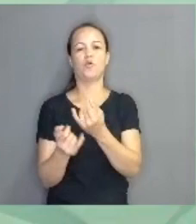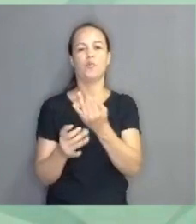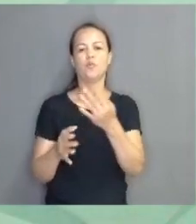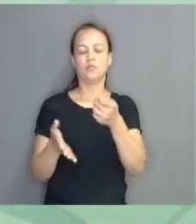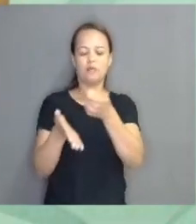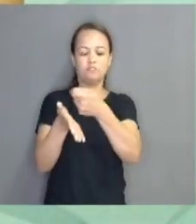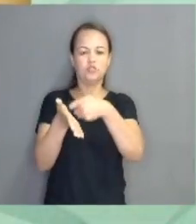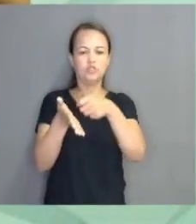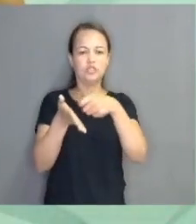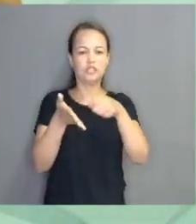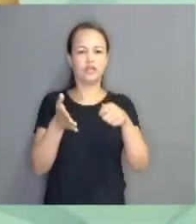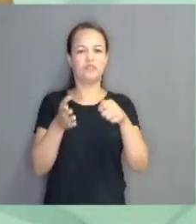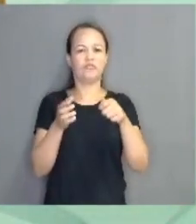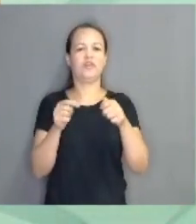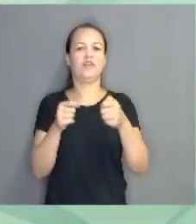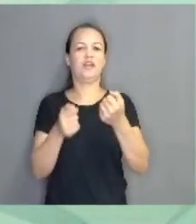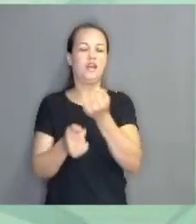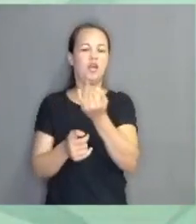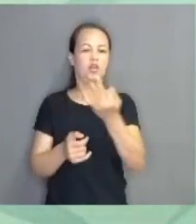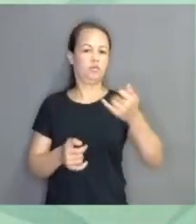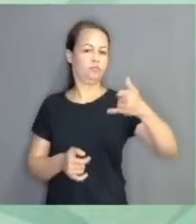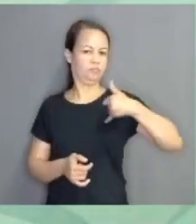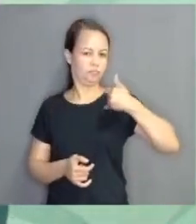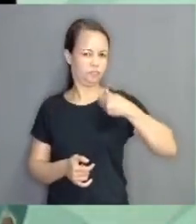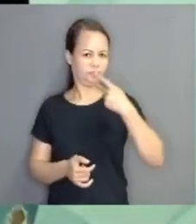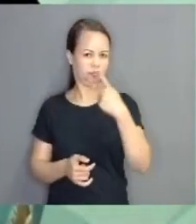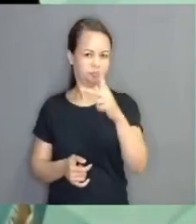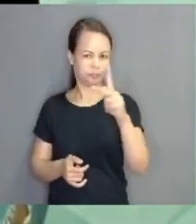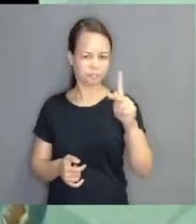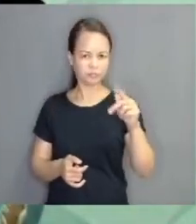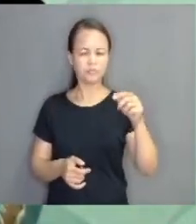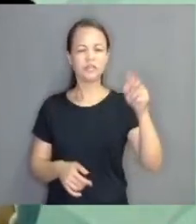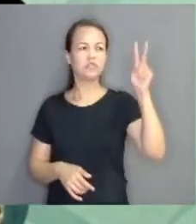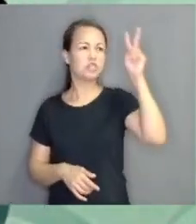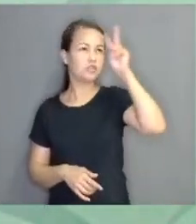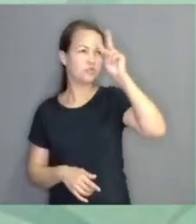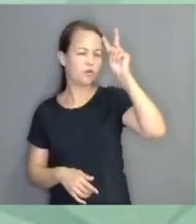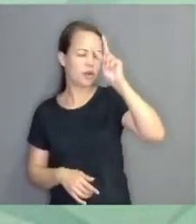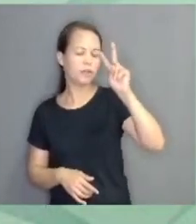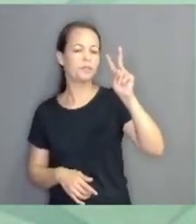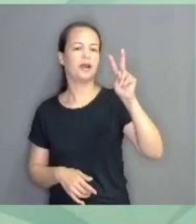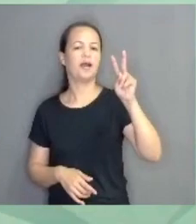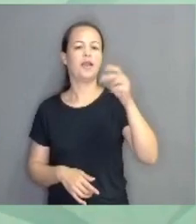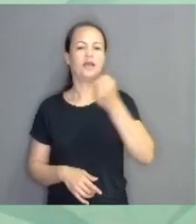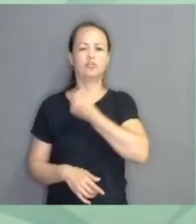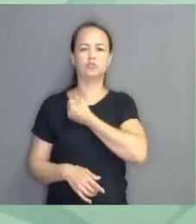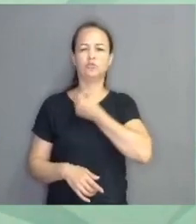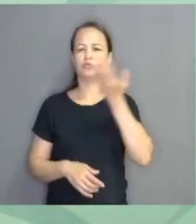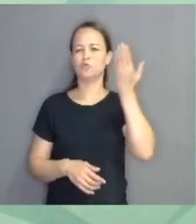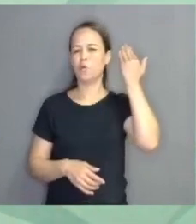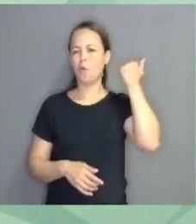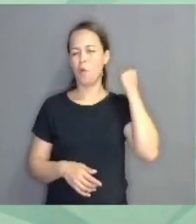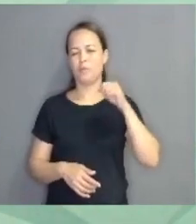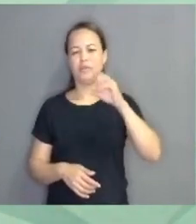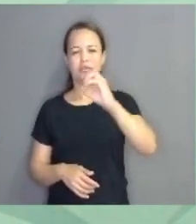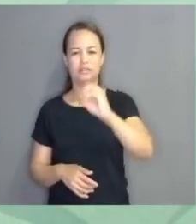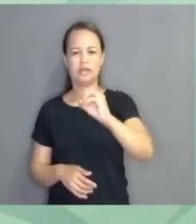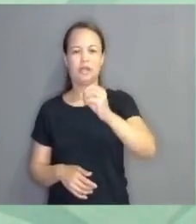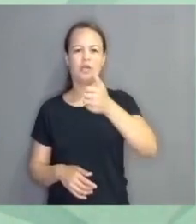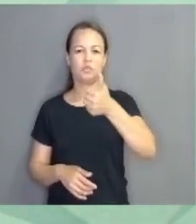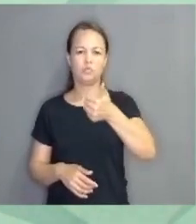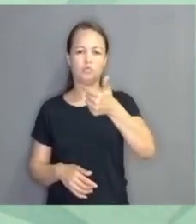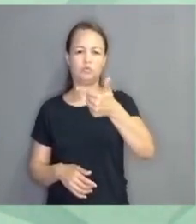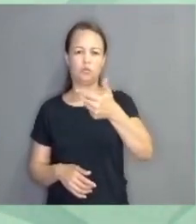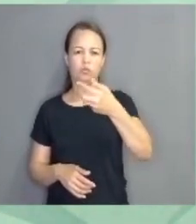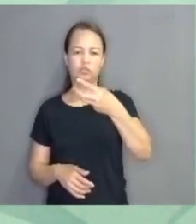que eu vou fazer? Aí você vai lembrar lá dos números 0, 1, 2, 3, 4, 5, 6,